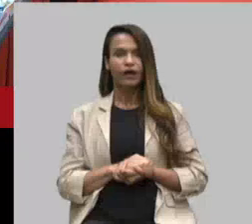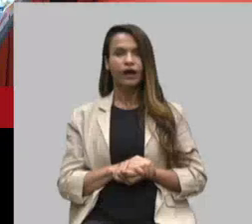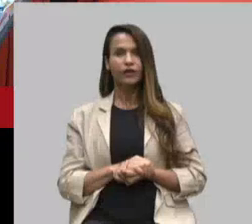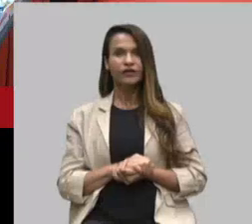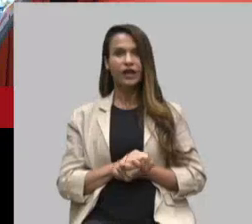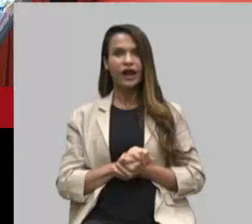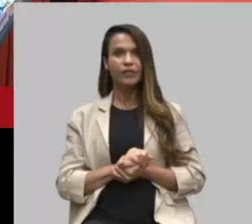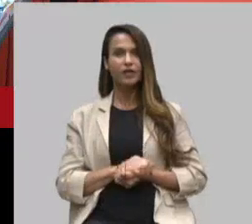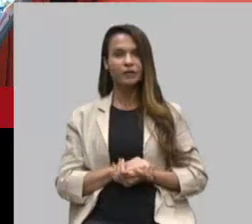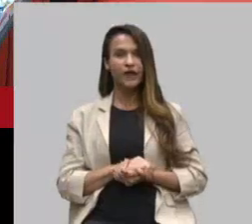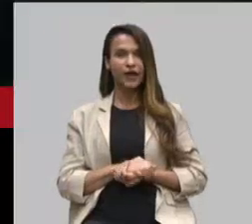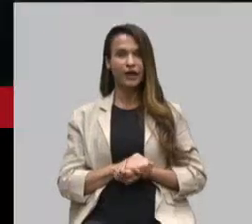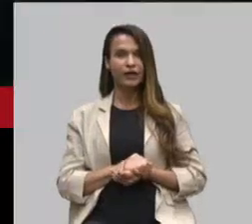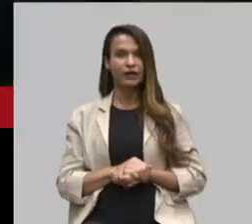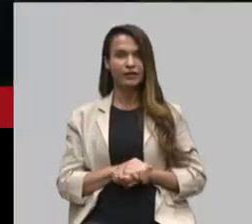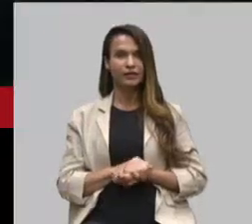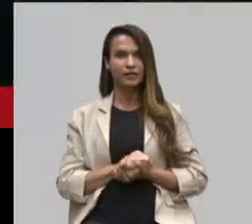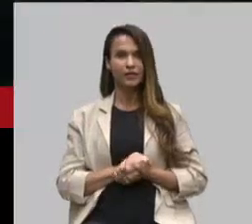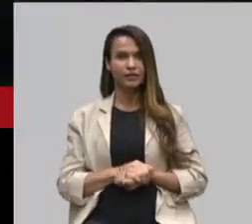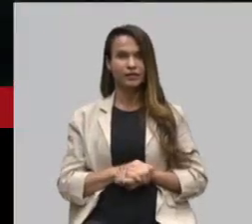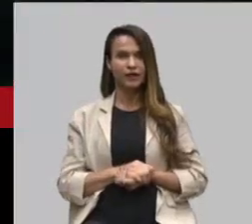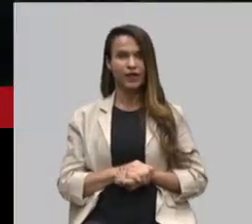inserido pode